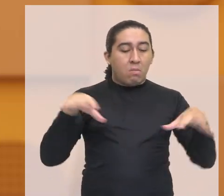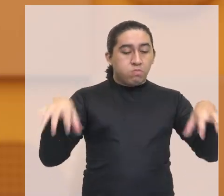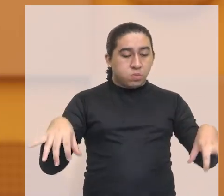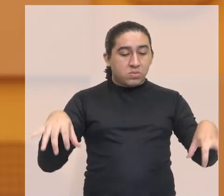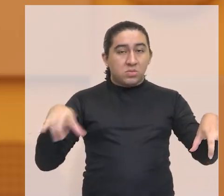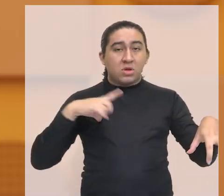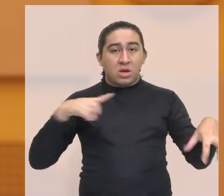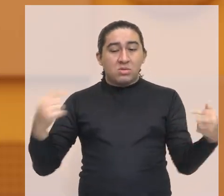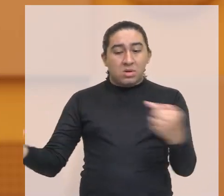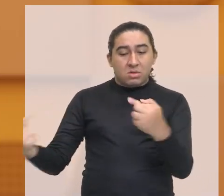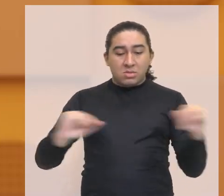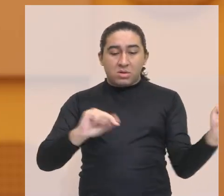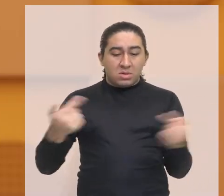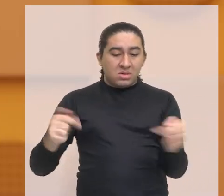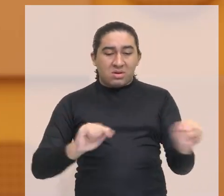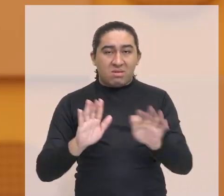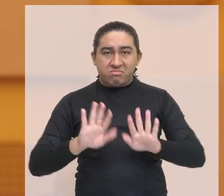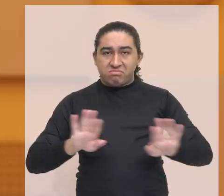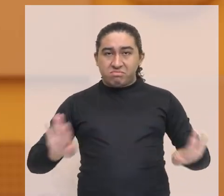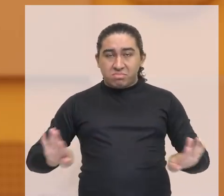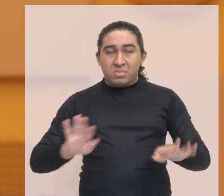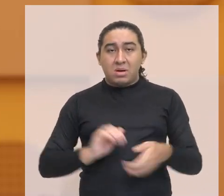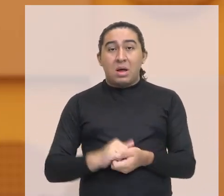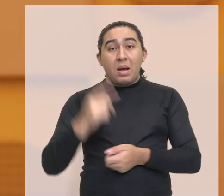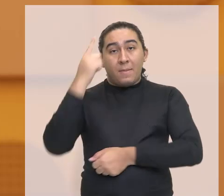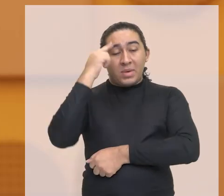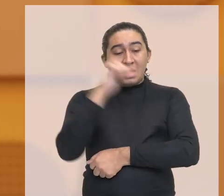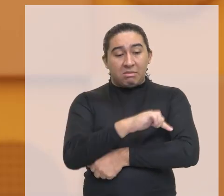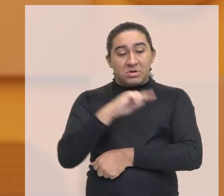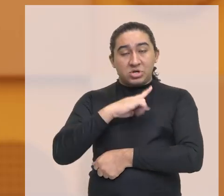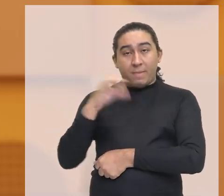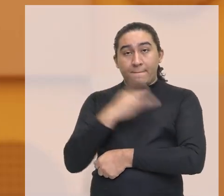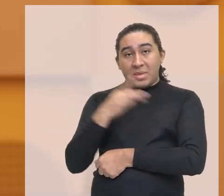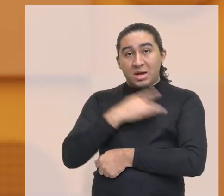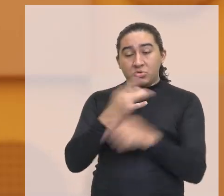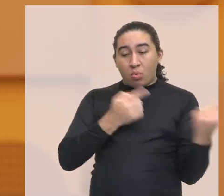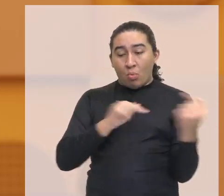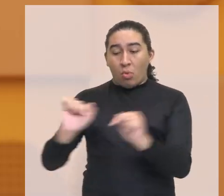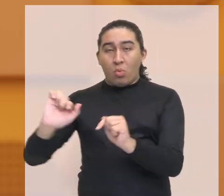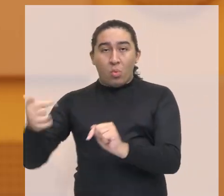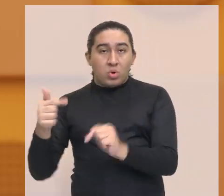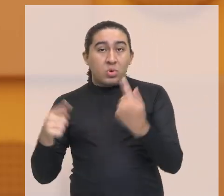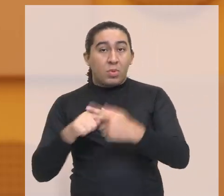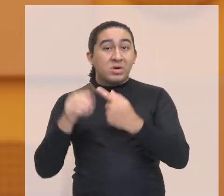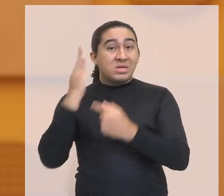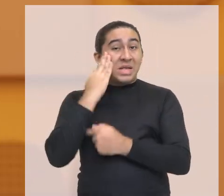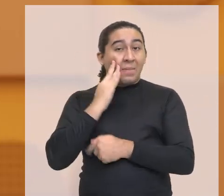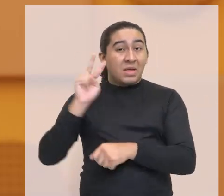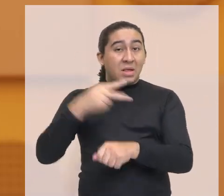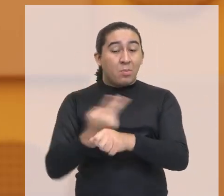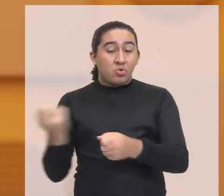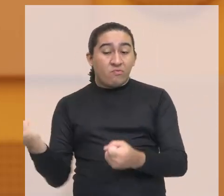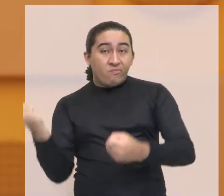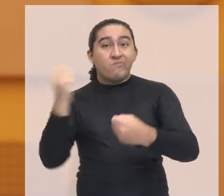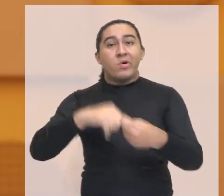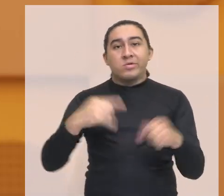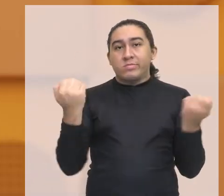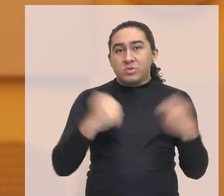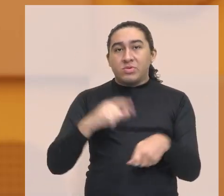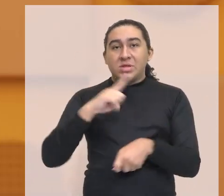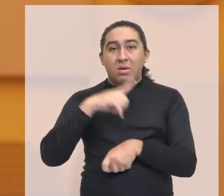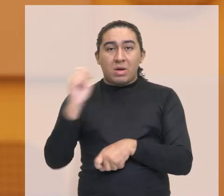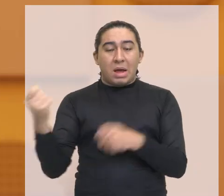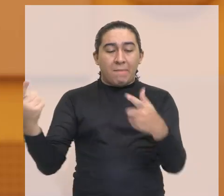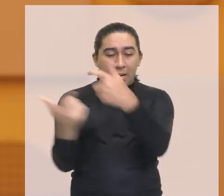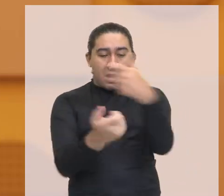blocos antagônicos. Dizia-se que um bloco tinha medo de atacar o outro porque sabia que a retaliação poderia ocasionar